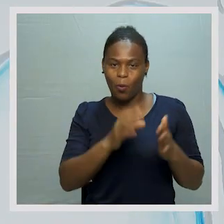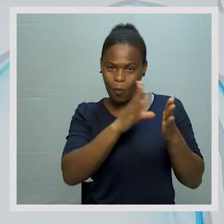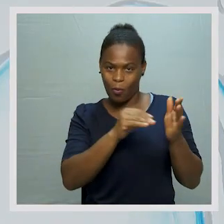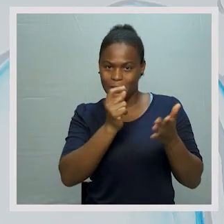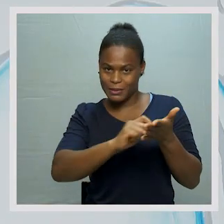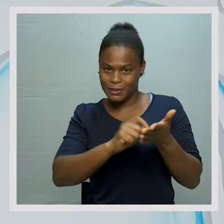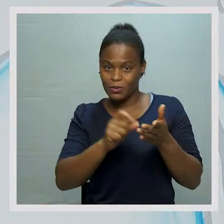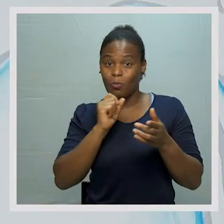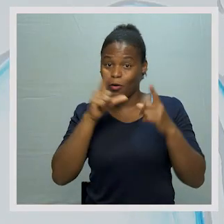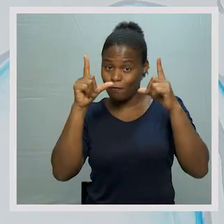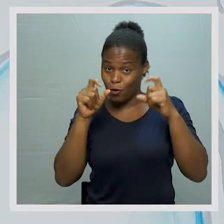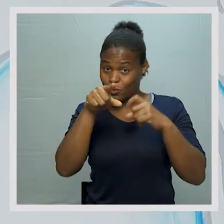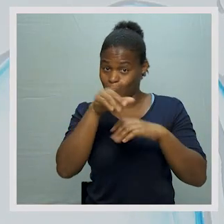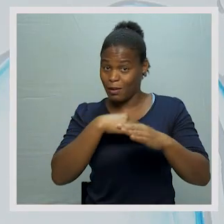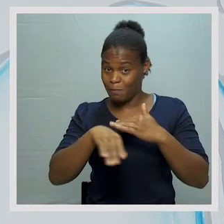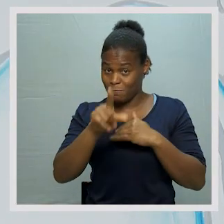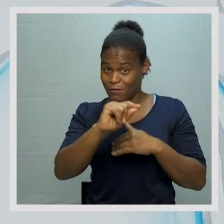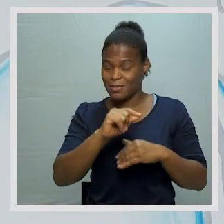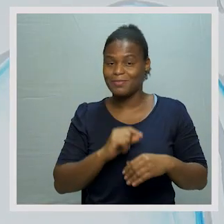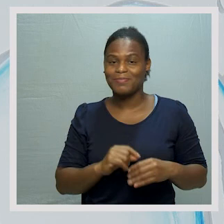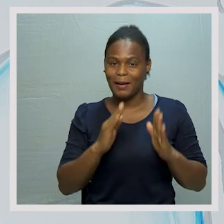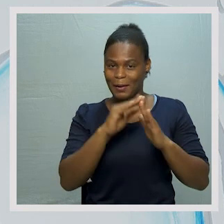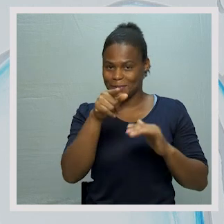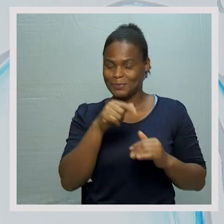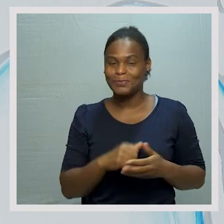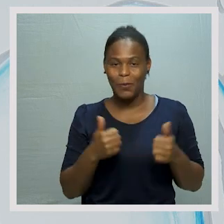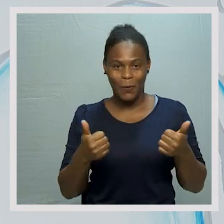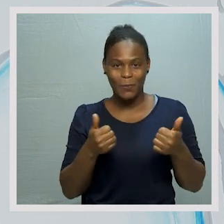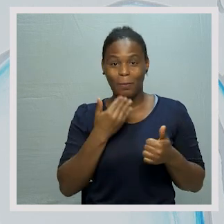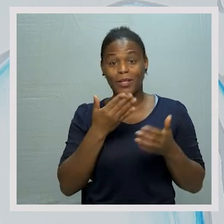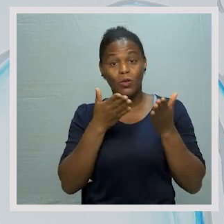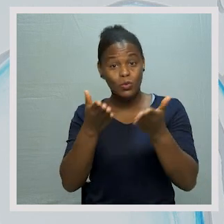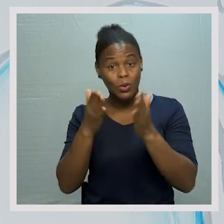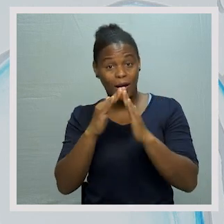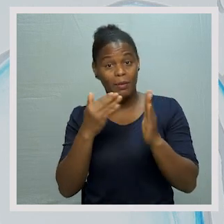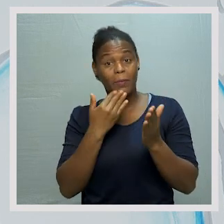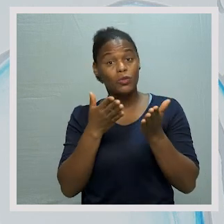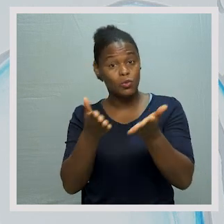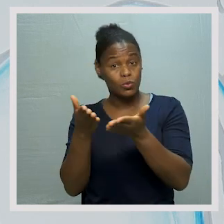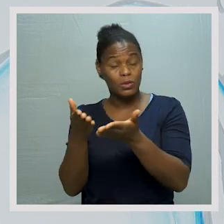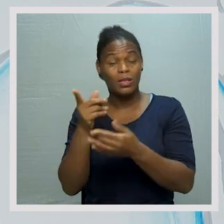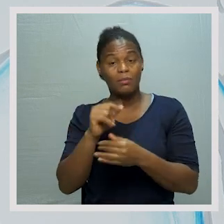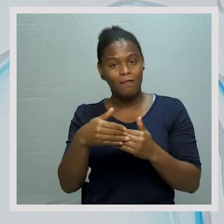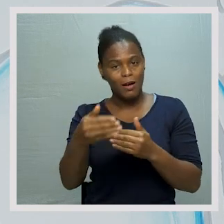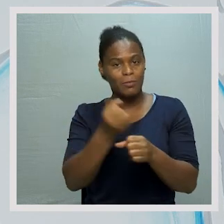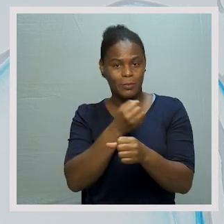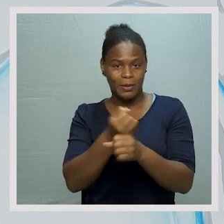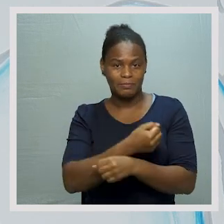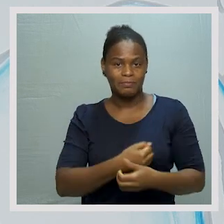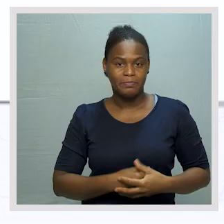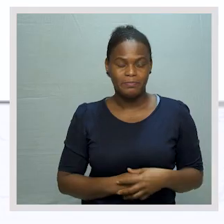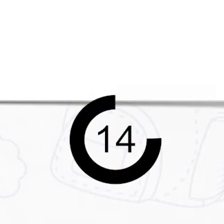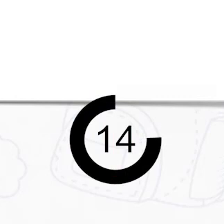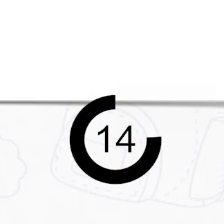passaram o exercício? Então, é para fazer mesmo, tá bom? Peçam ajuda lá em casa e vamos